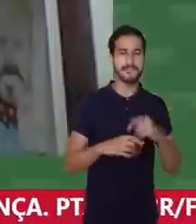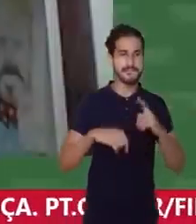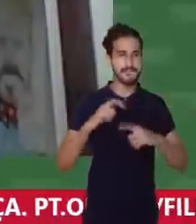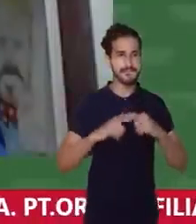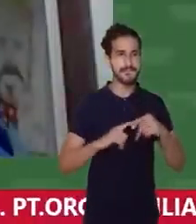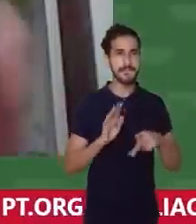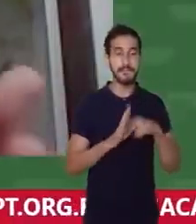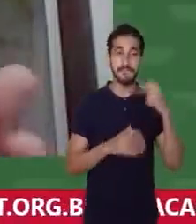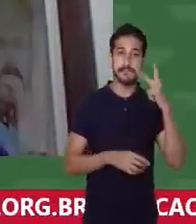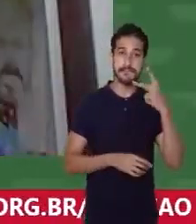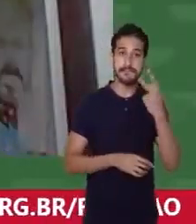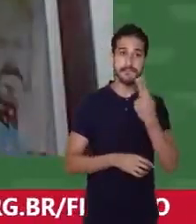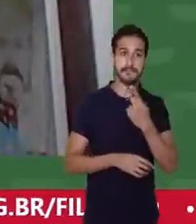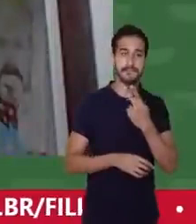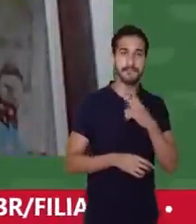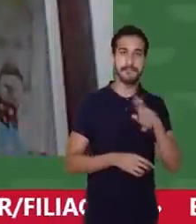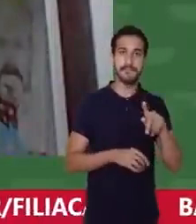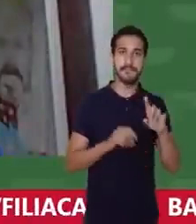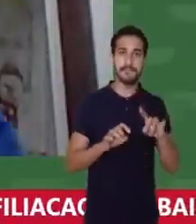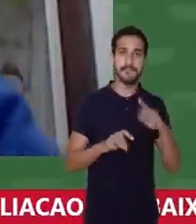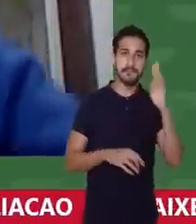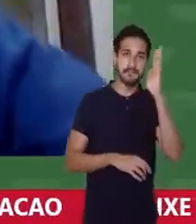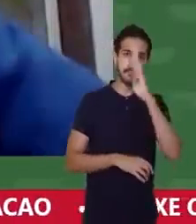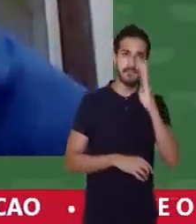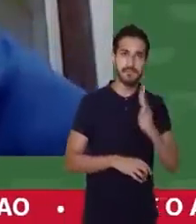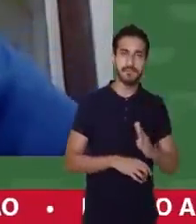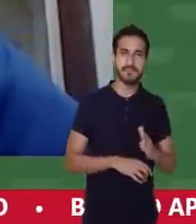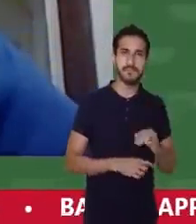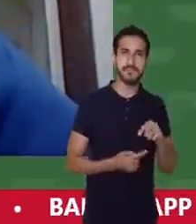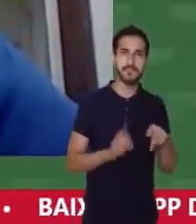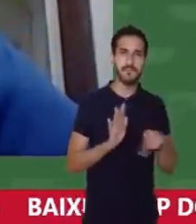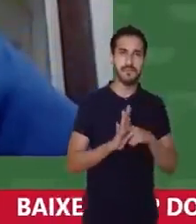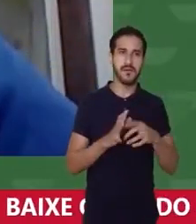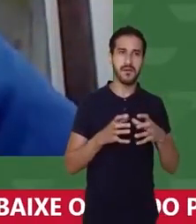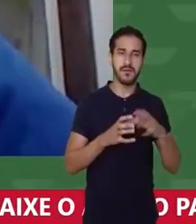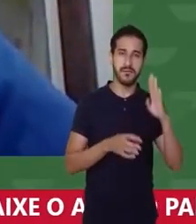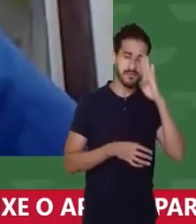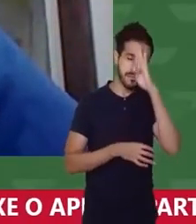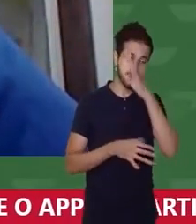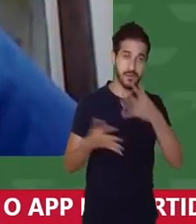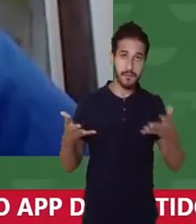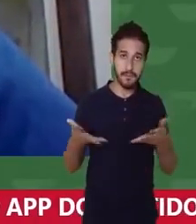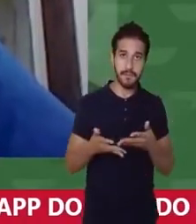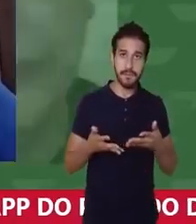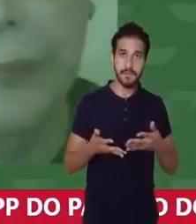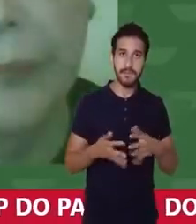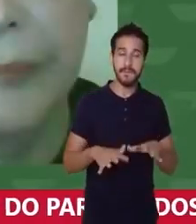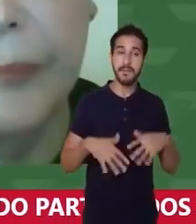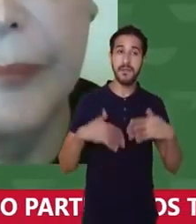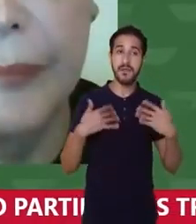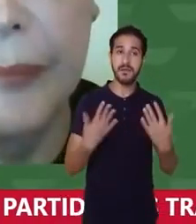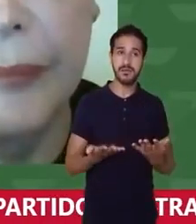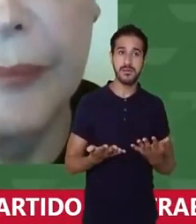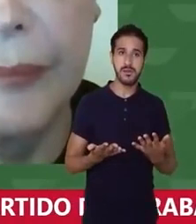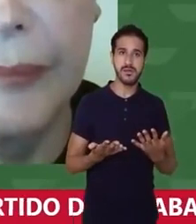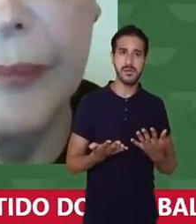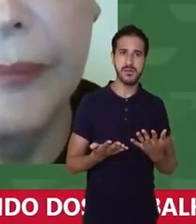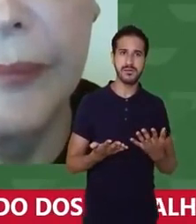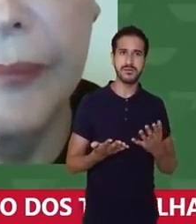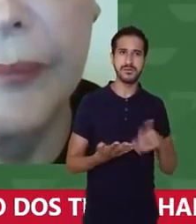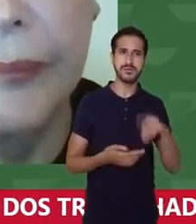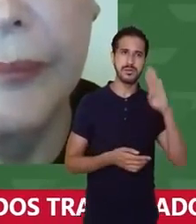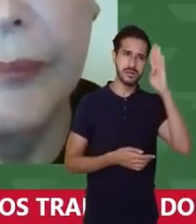sua política, né? E não para o Estado brasileiro, pelo bolsonarismo atualmente. Quais são